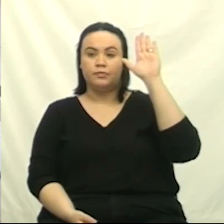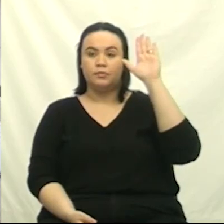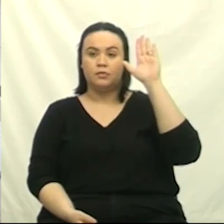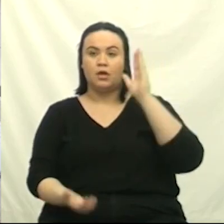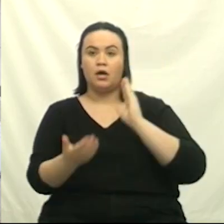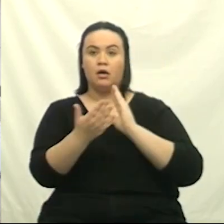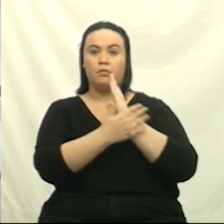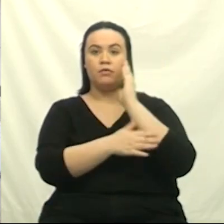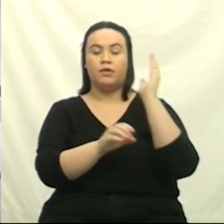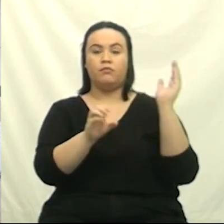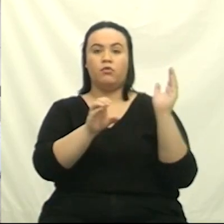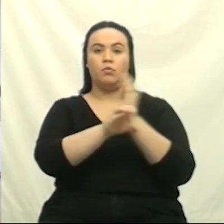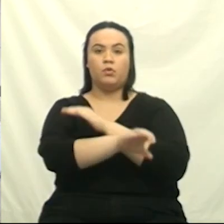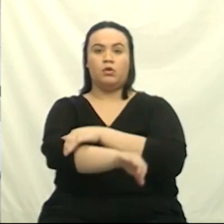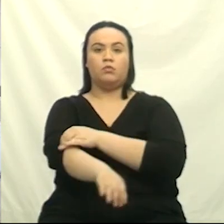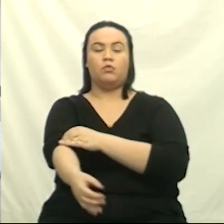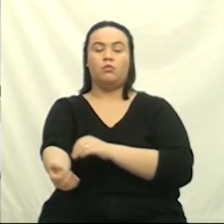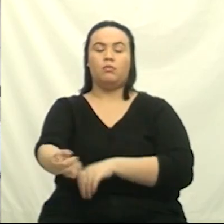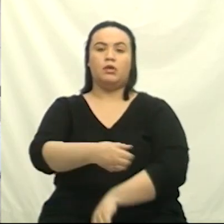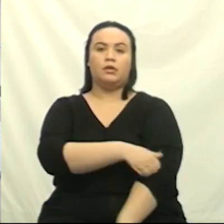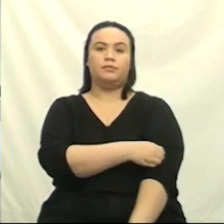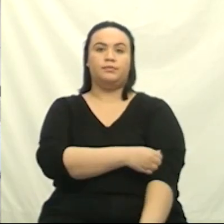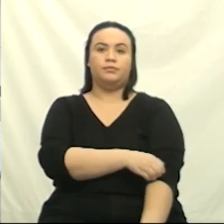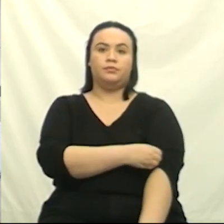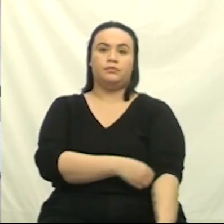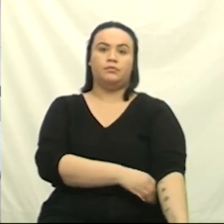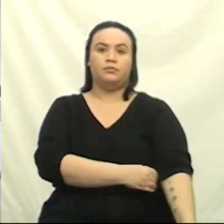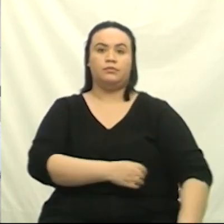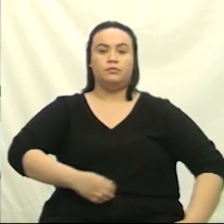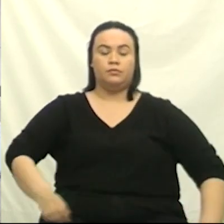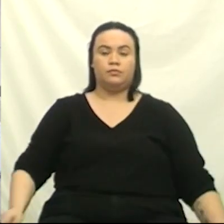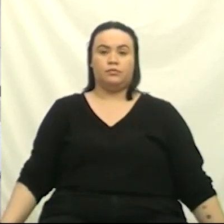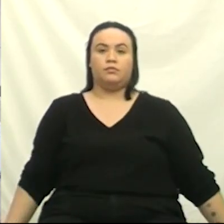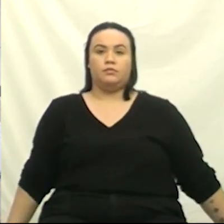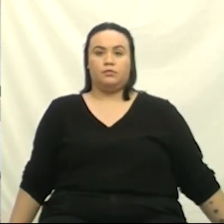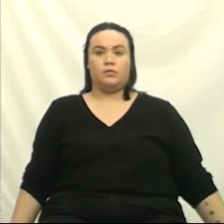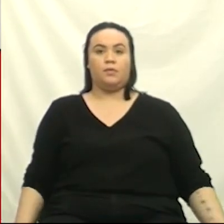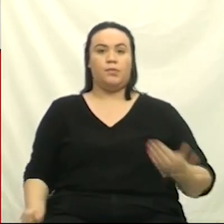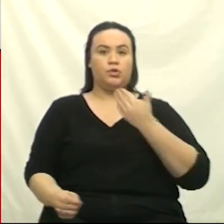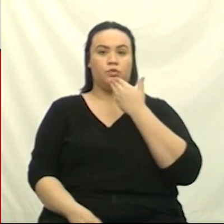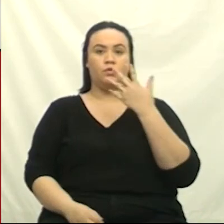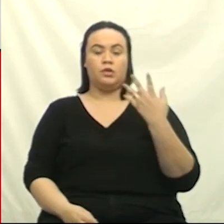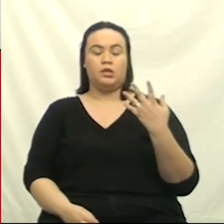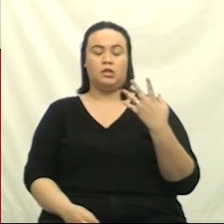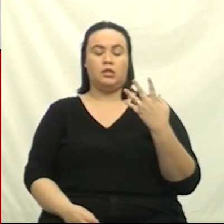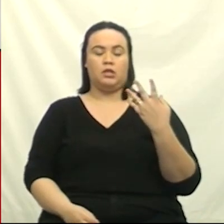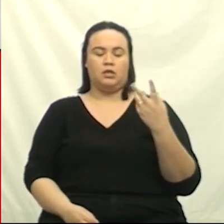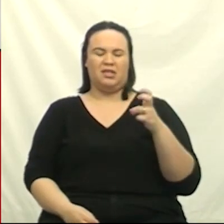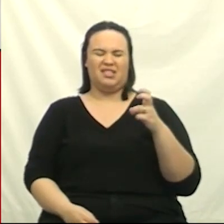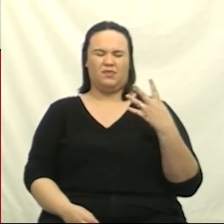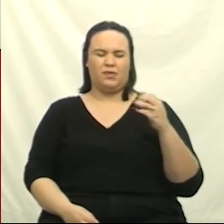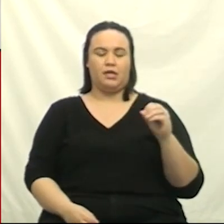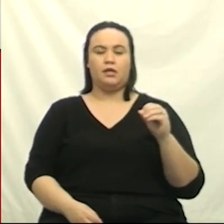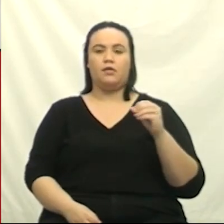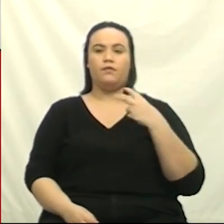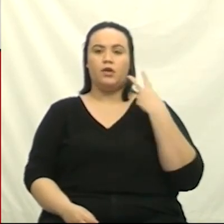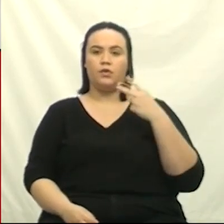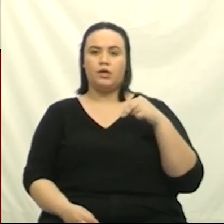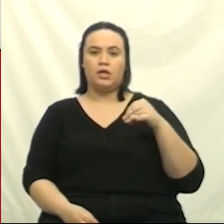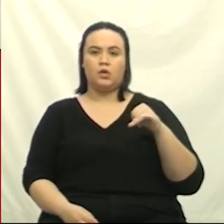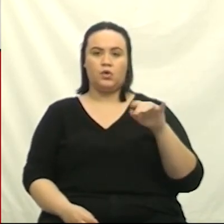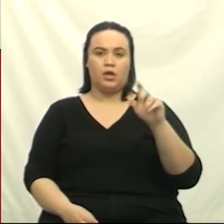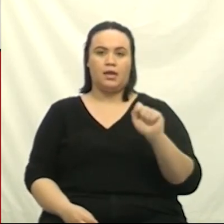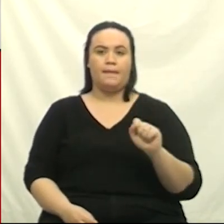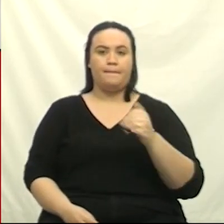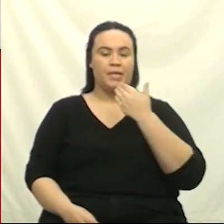manifestam requerimento foi aprovado por unanimidade requerimento 540 barra 2023 autor Nicola Martins